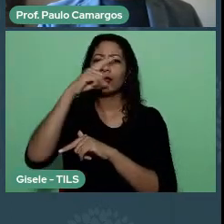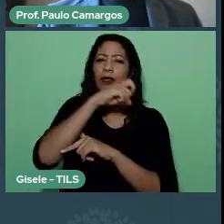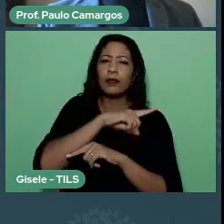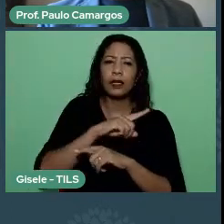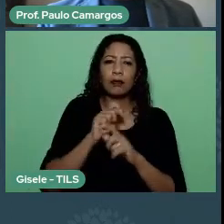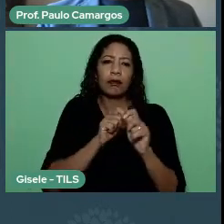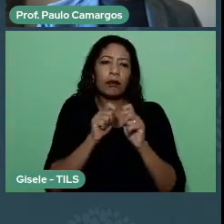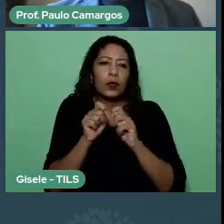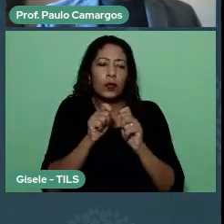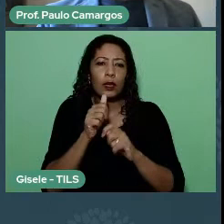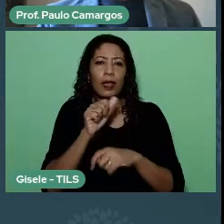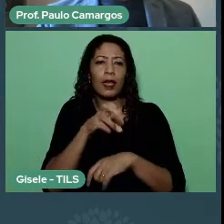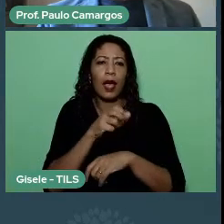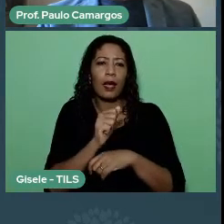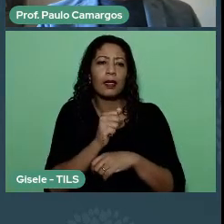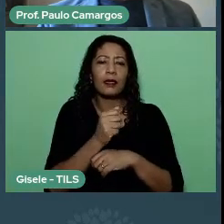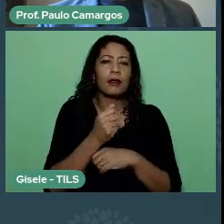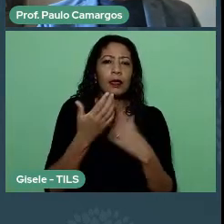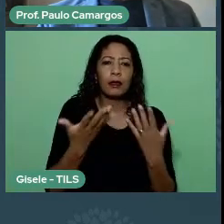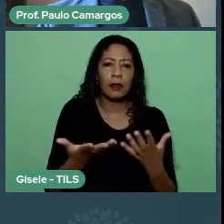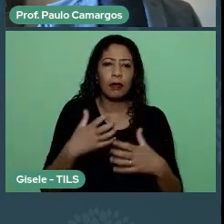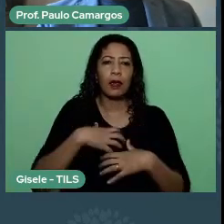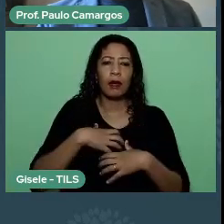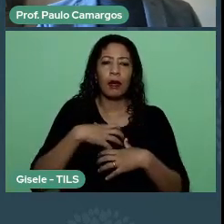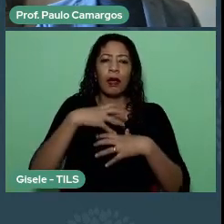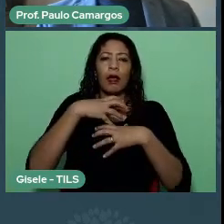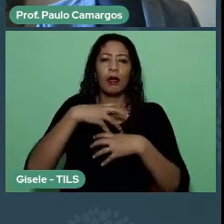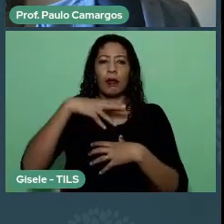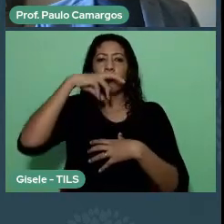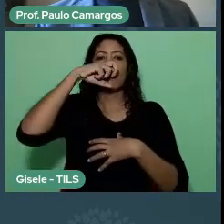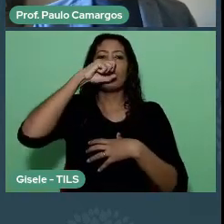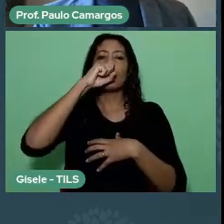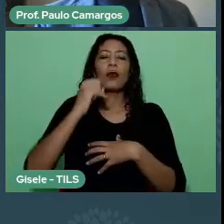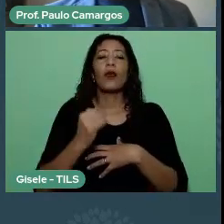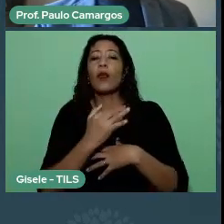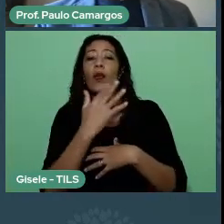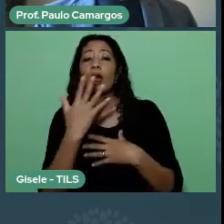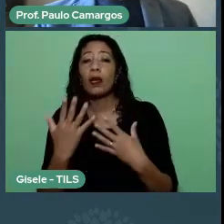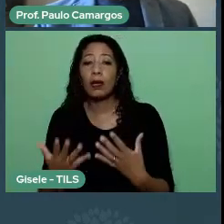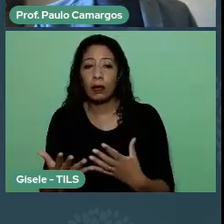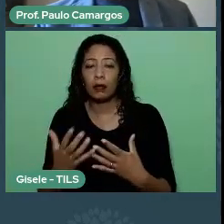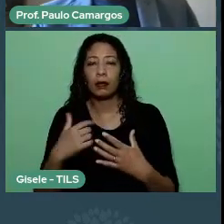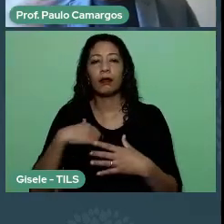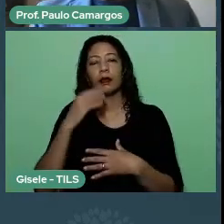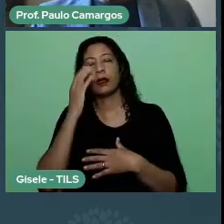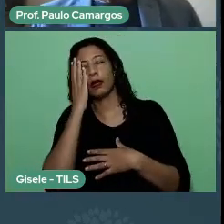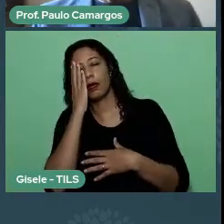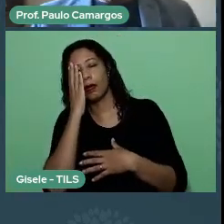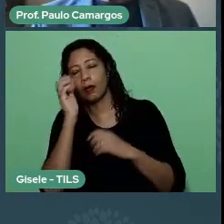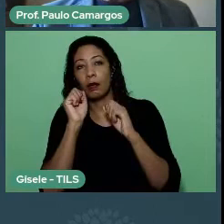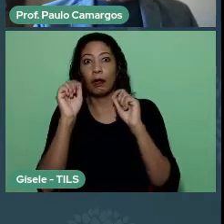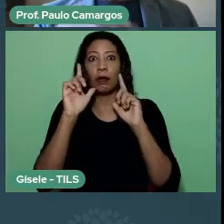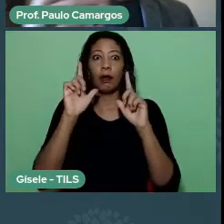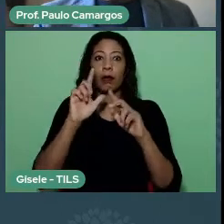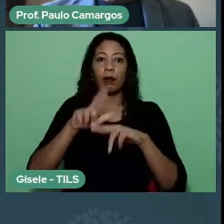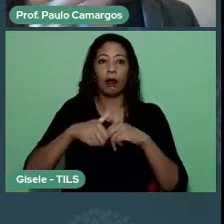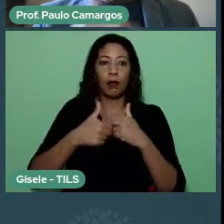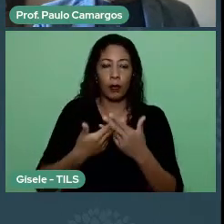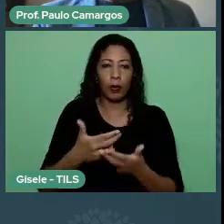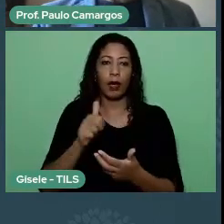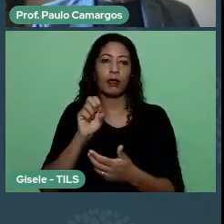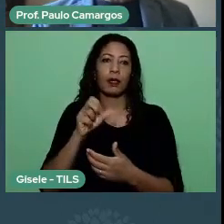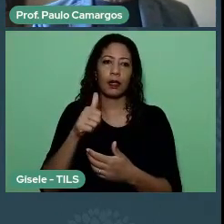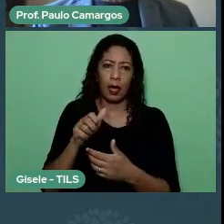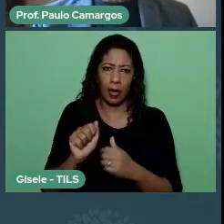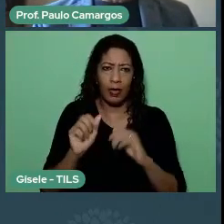asma? Quantas vezes você teve falta de ar? A asma fez você acordar à noite ou mais cedo de costume, como